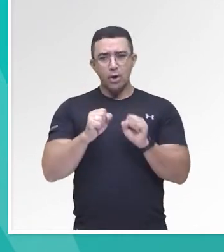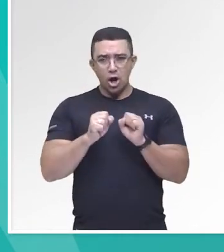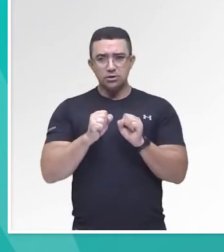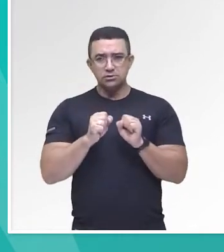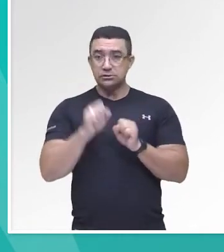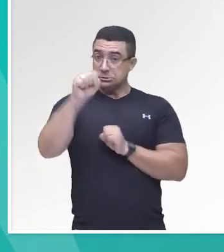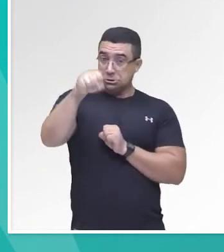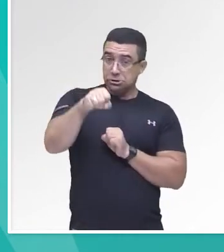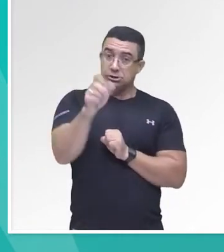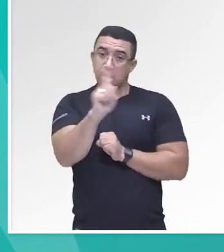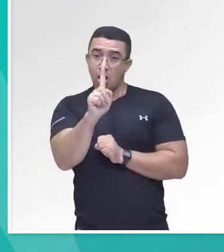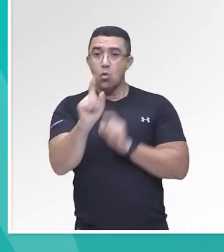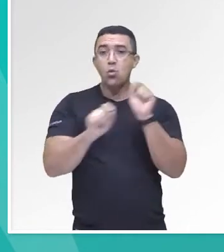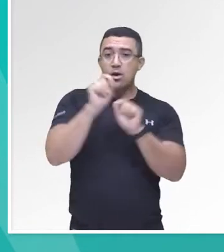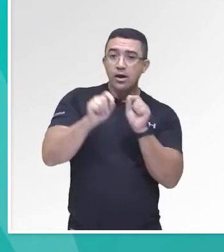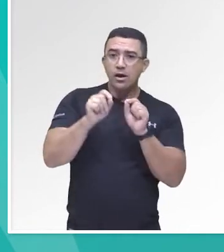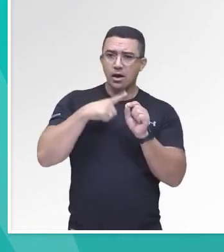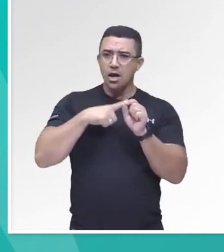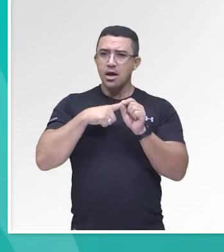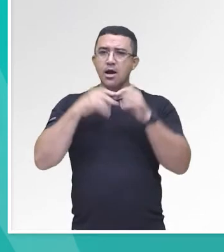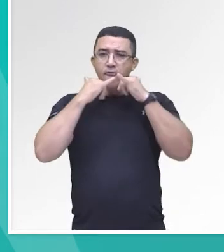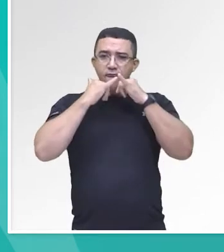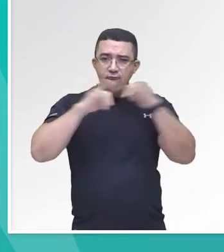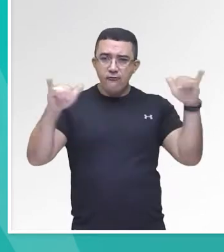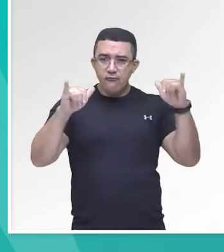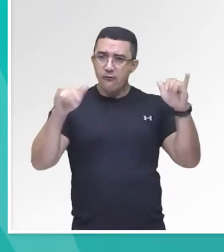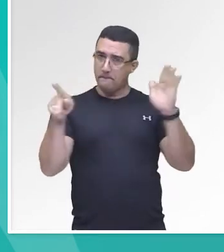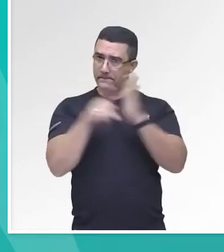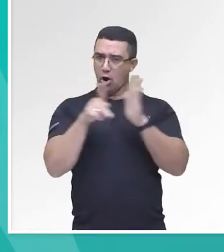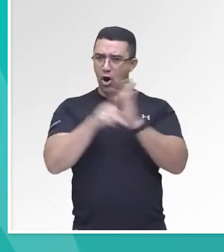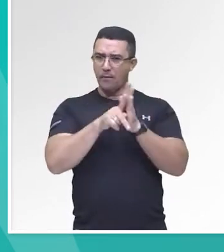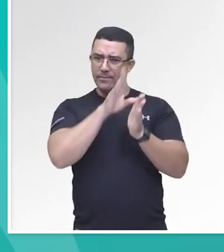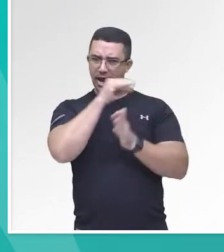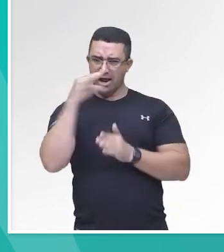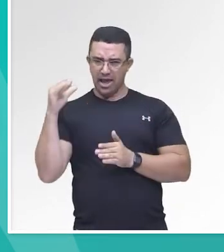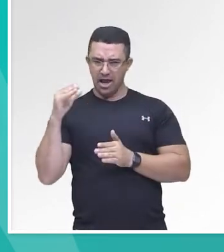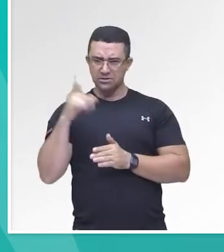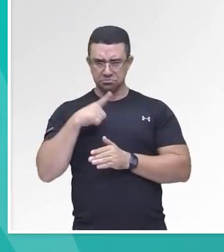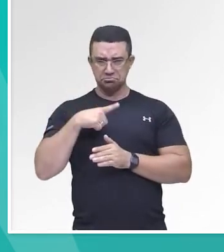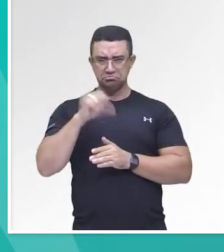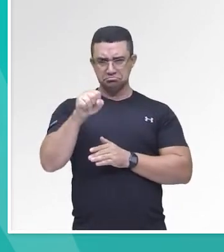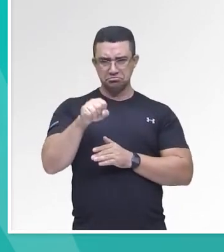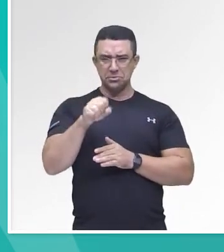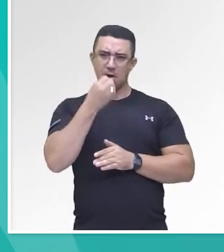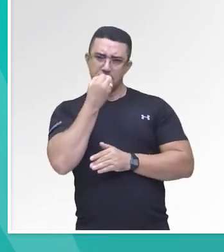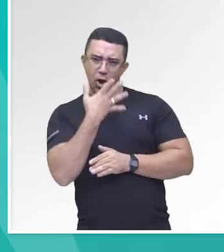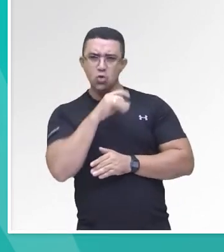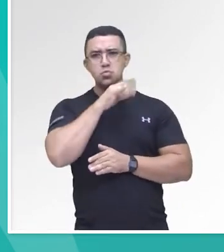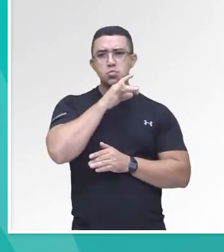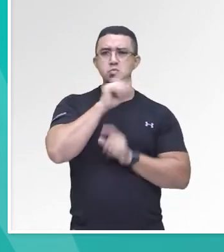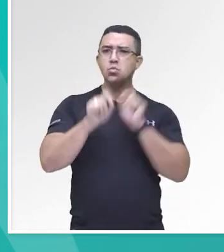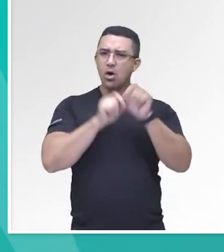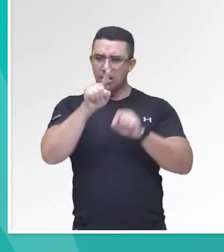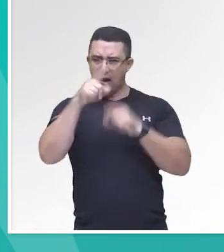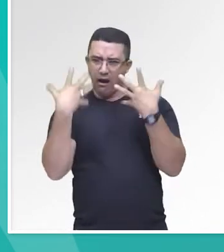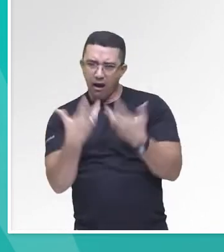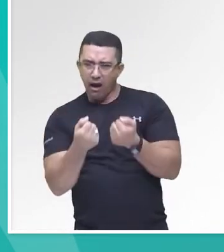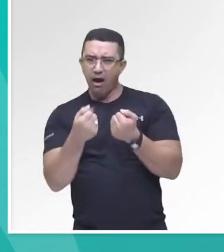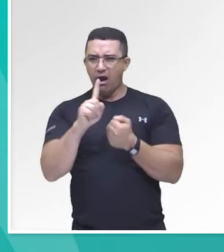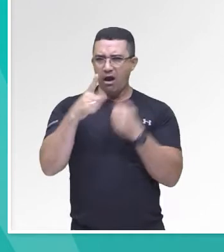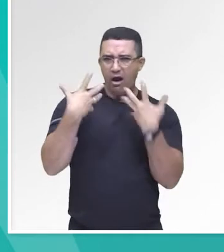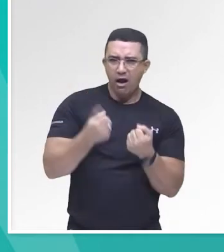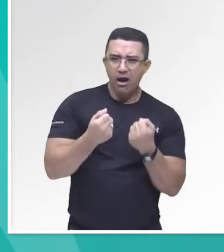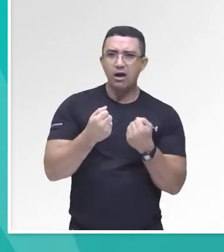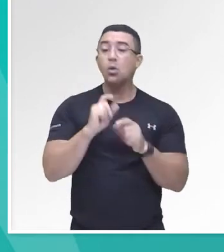devemos ter propagandas direcionadas ao público infantil. Isso é bom? Isso é ruim? Você concorda? Você discorda?